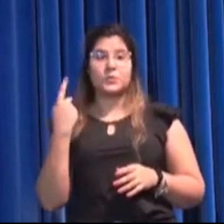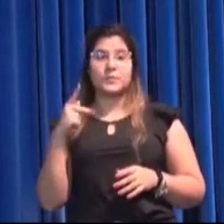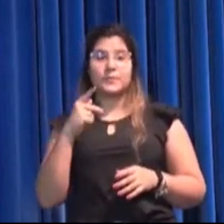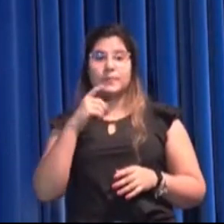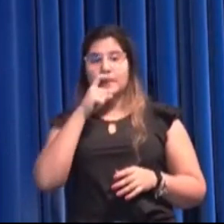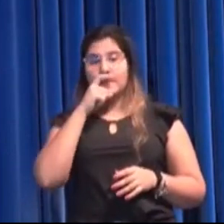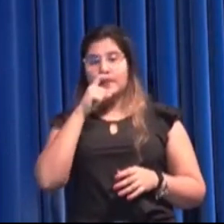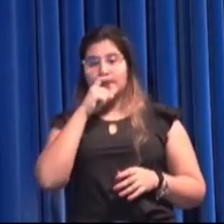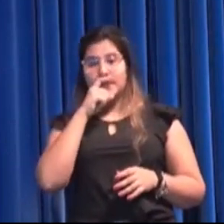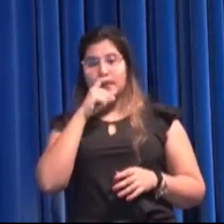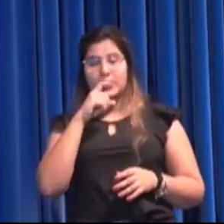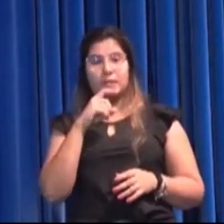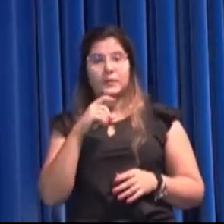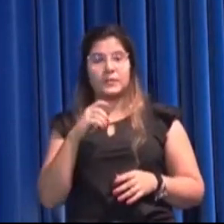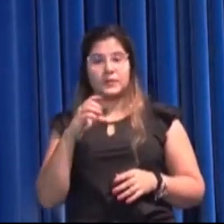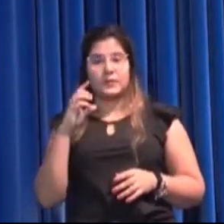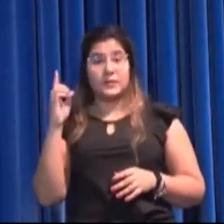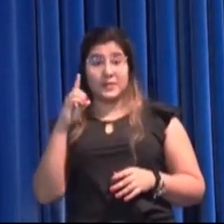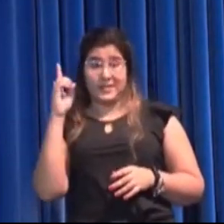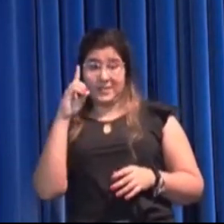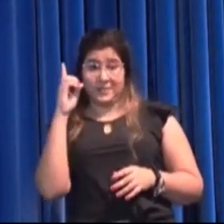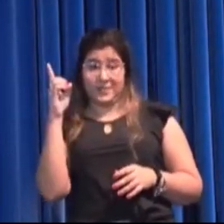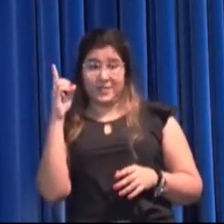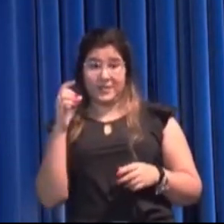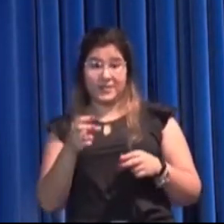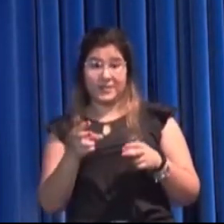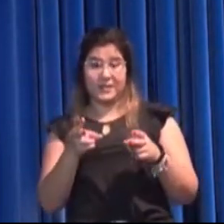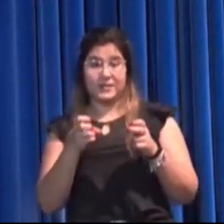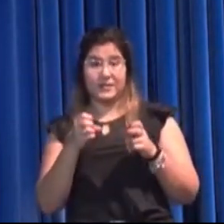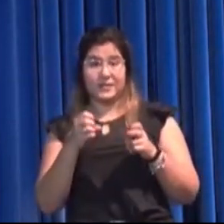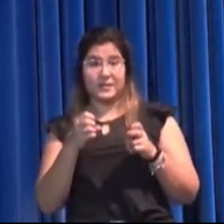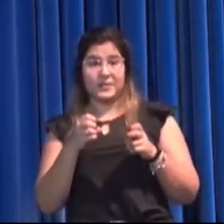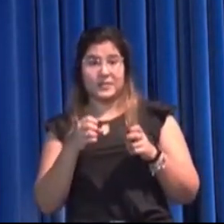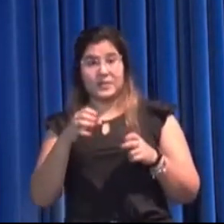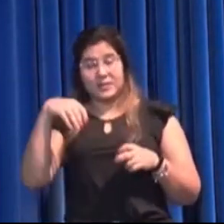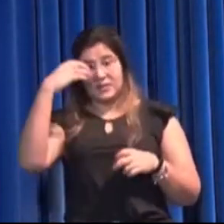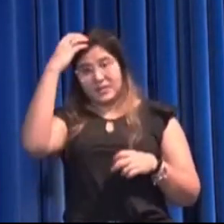ele toma posse como rei de Israel.